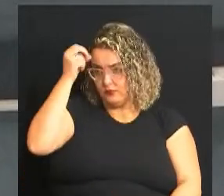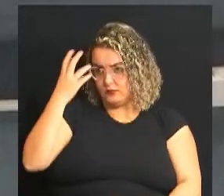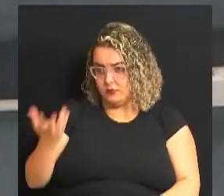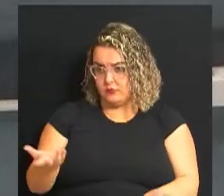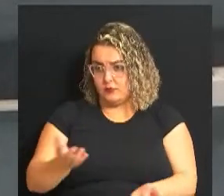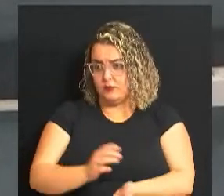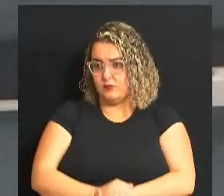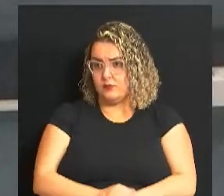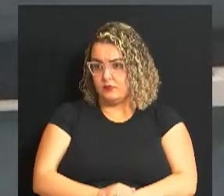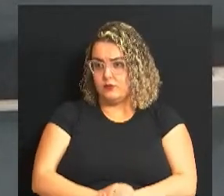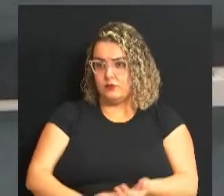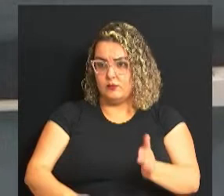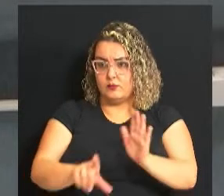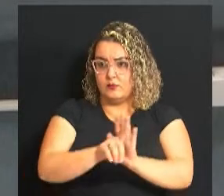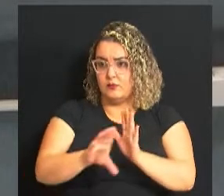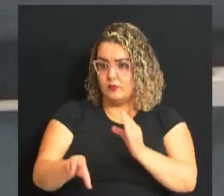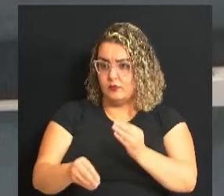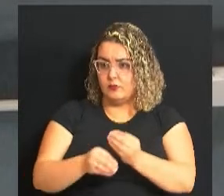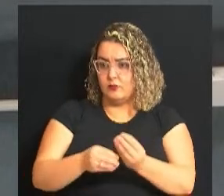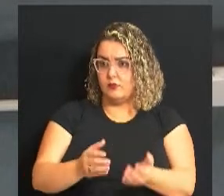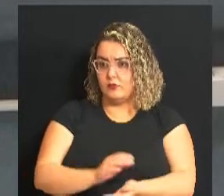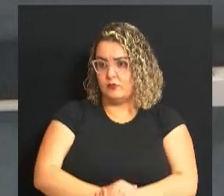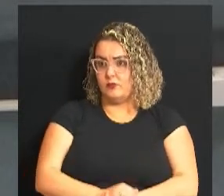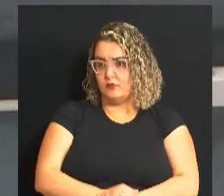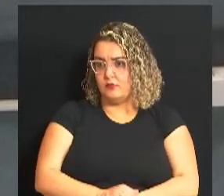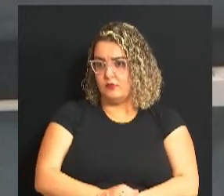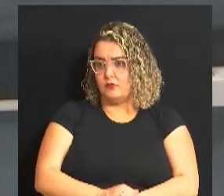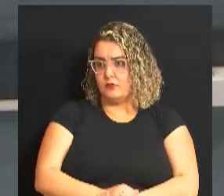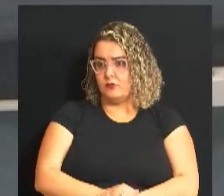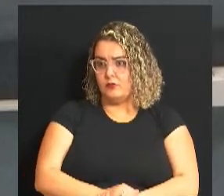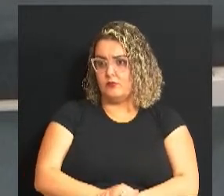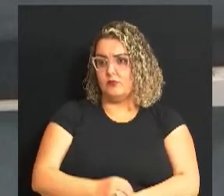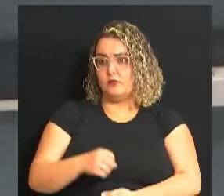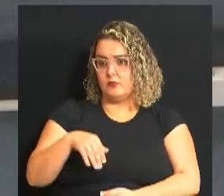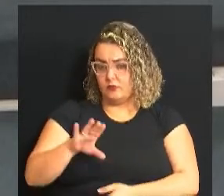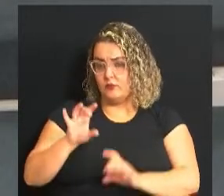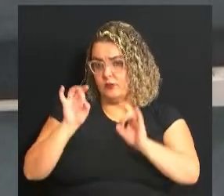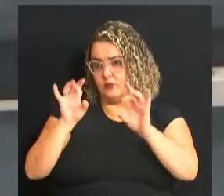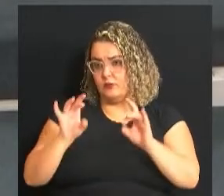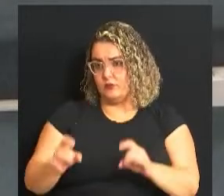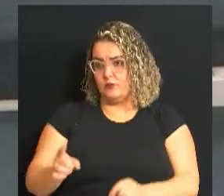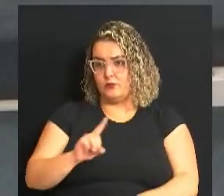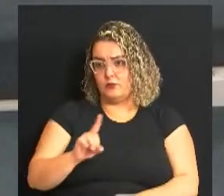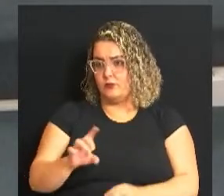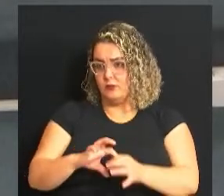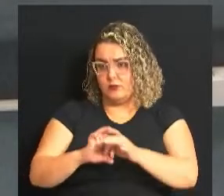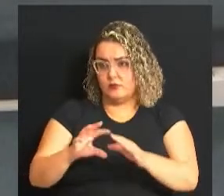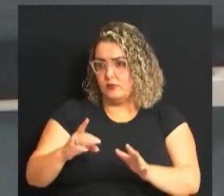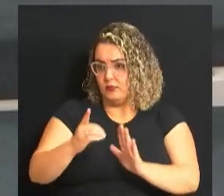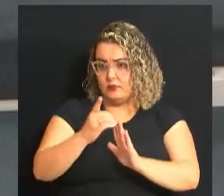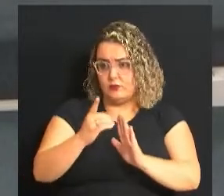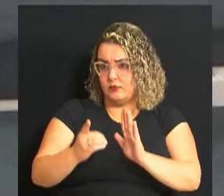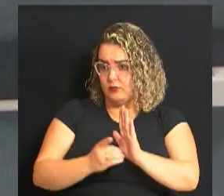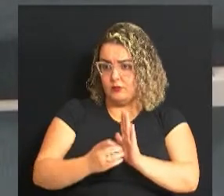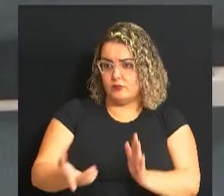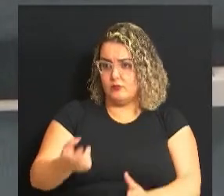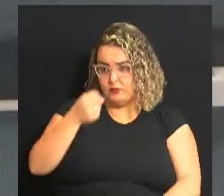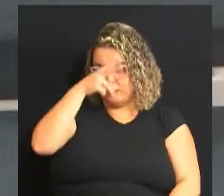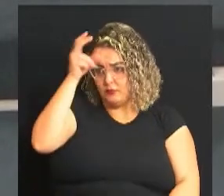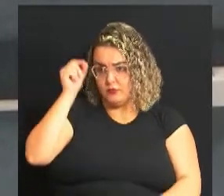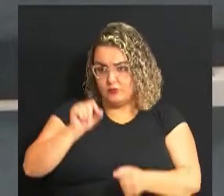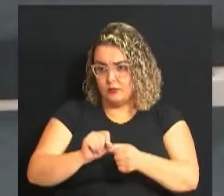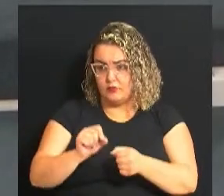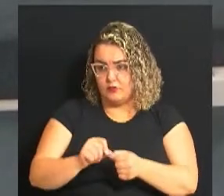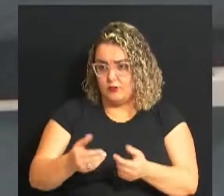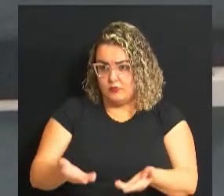lei complementar deveria ver com mais especificidade e não deixar para o prefeito fazer o que ele quiser no decreto. Aqui não tem